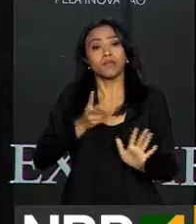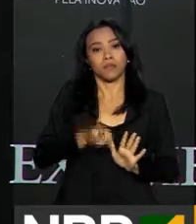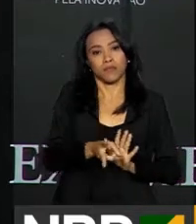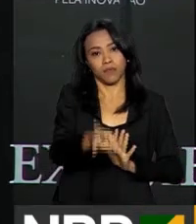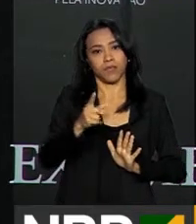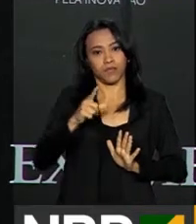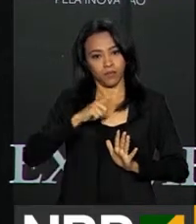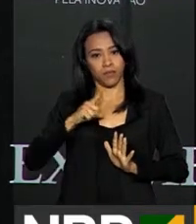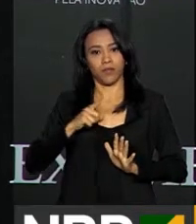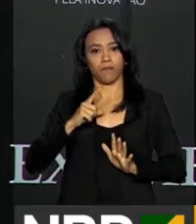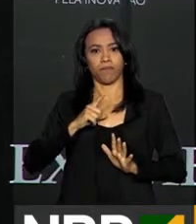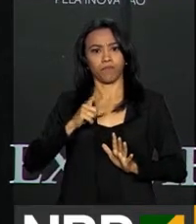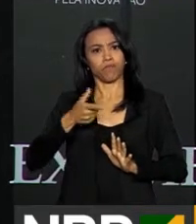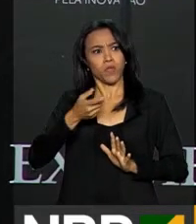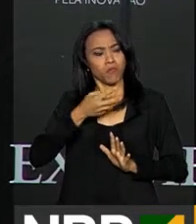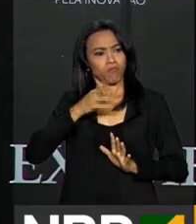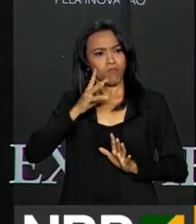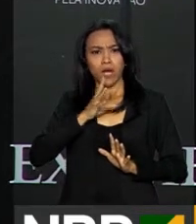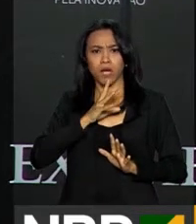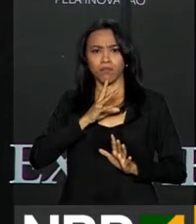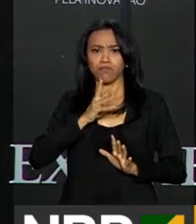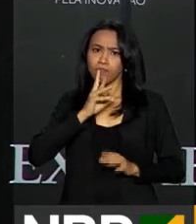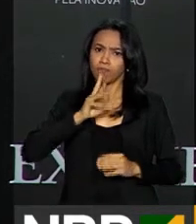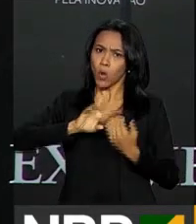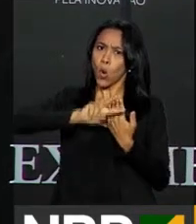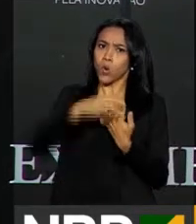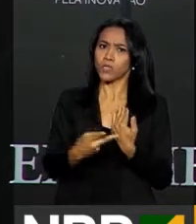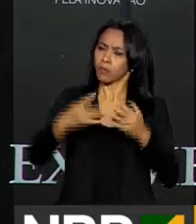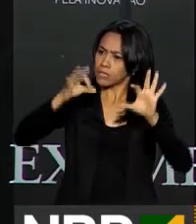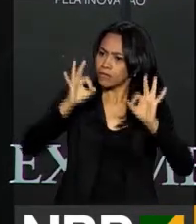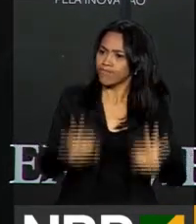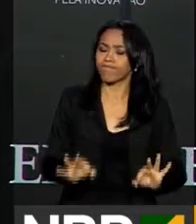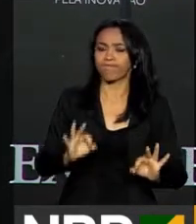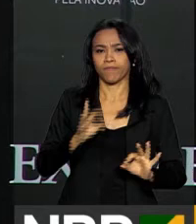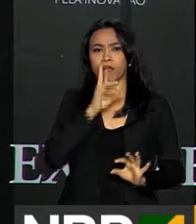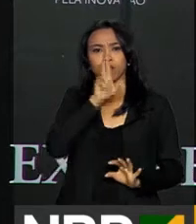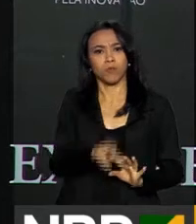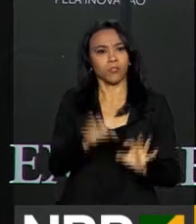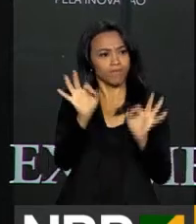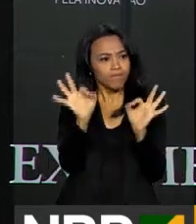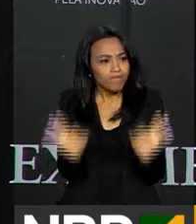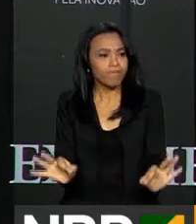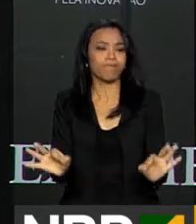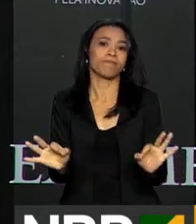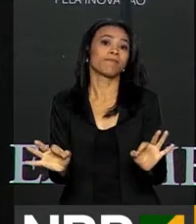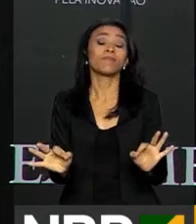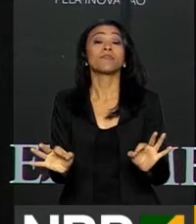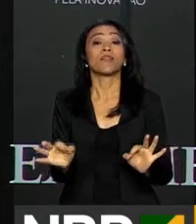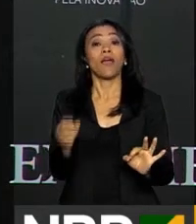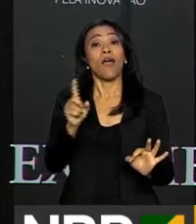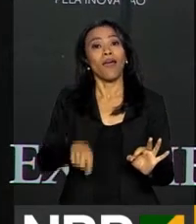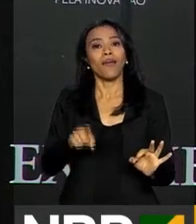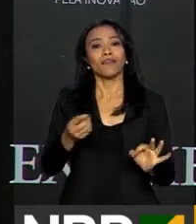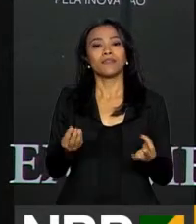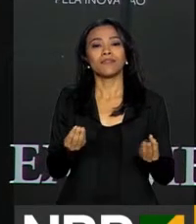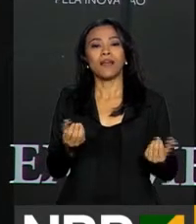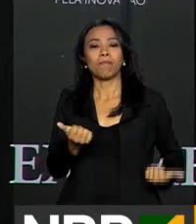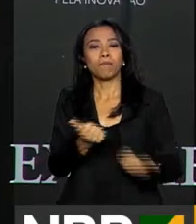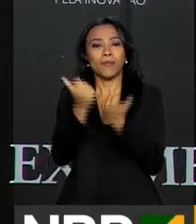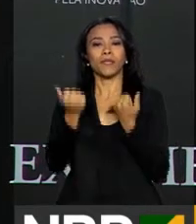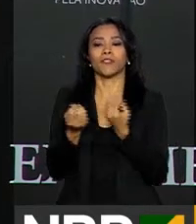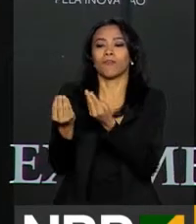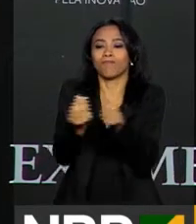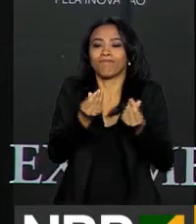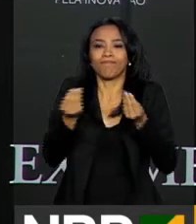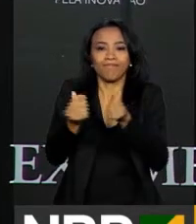né, Furlan, um resultado concreto, você dá, né, Luciano, uma substância maior a esse